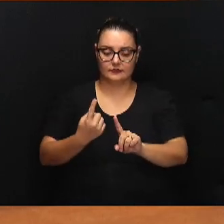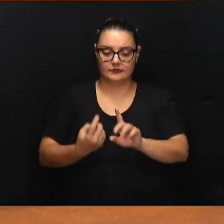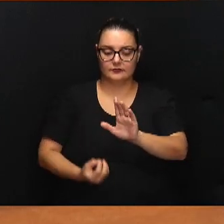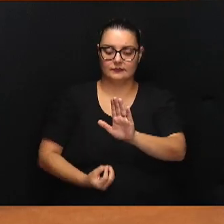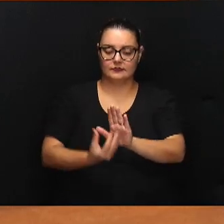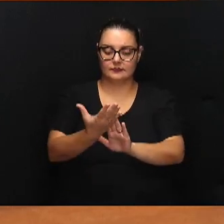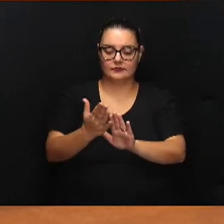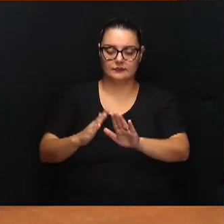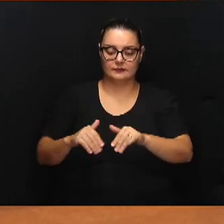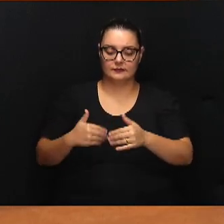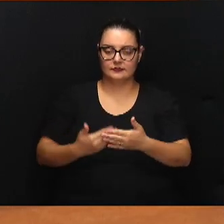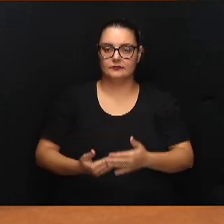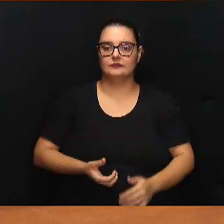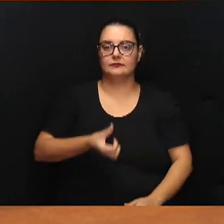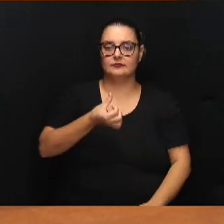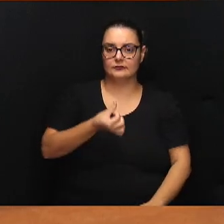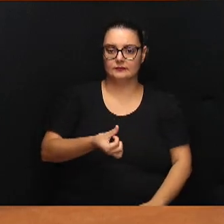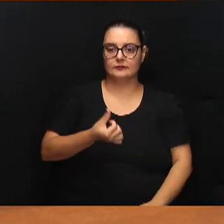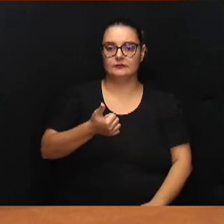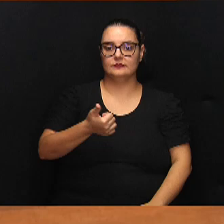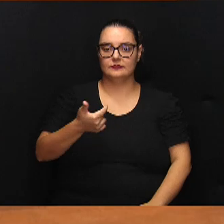através do requerimento